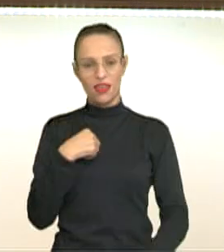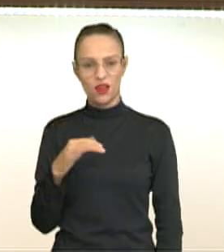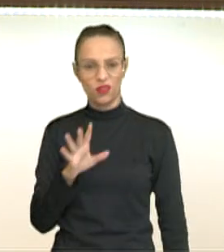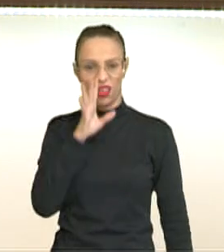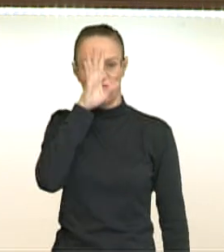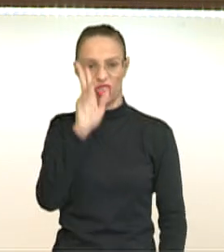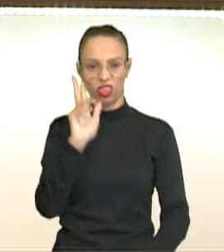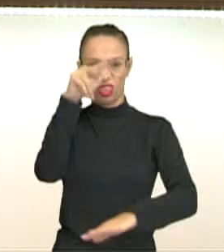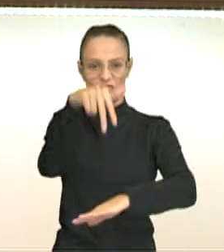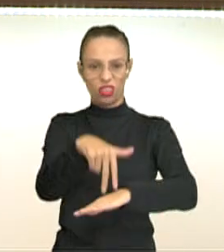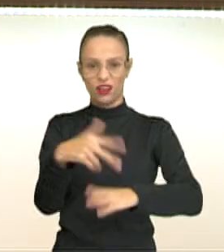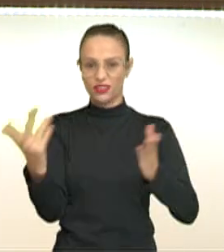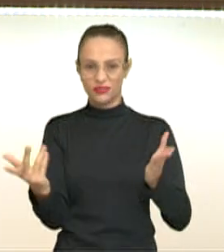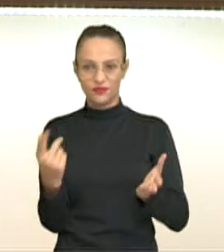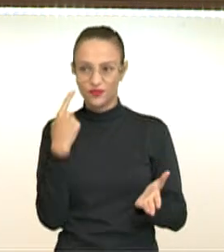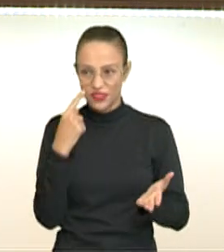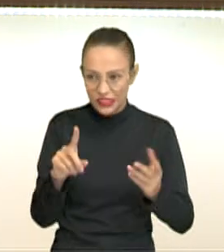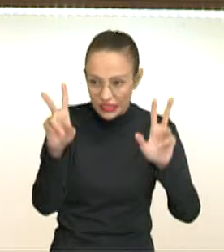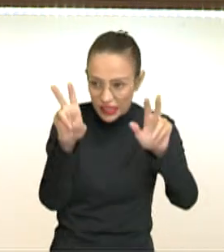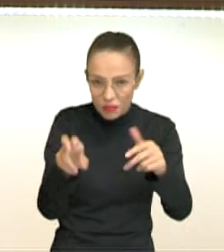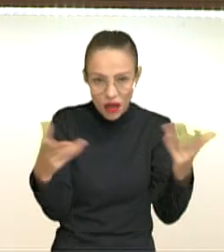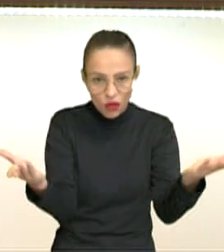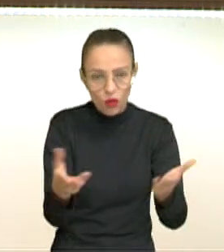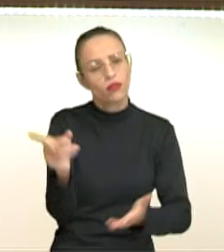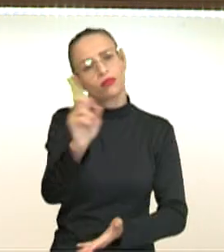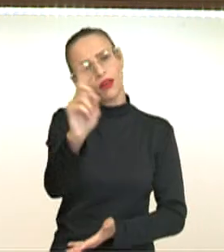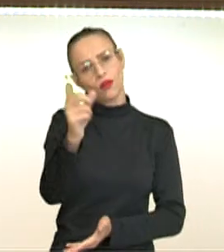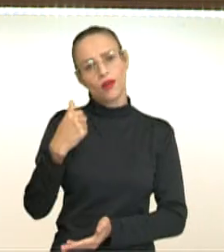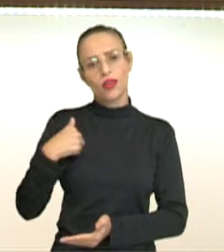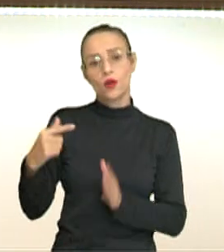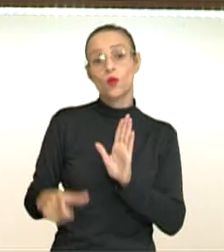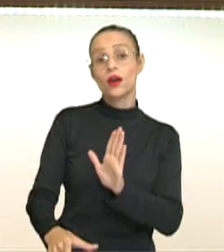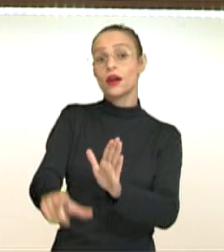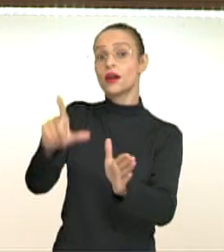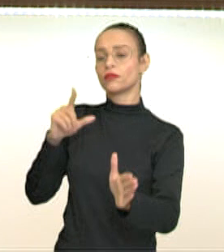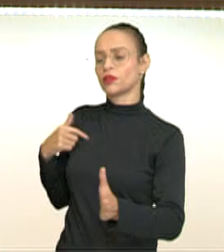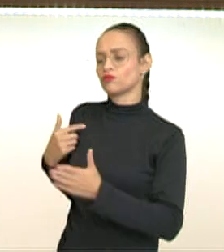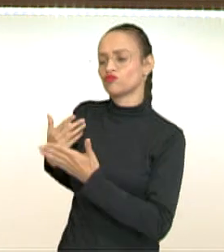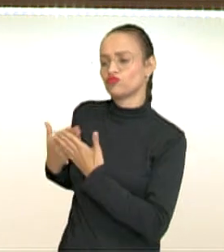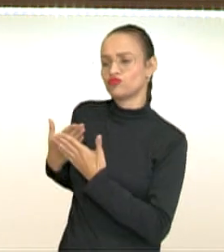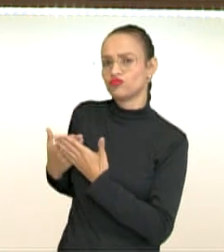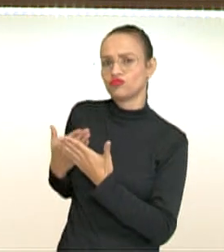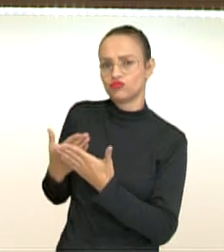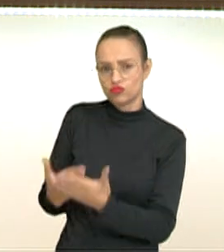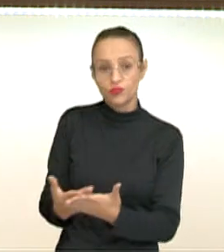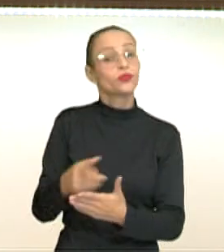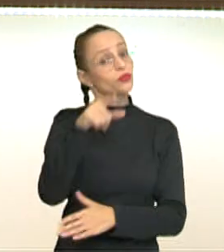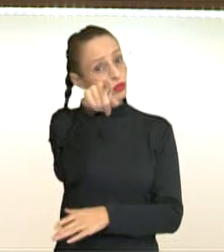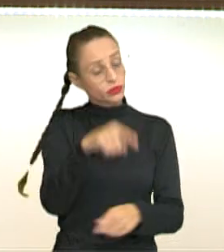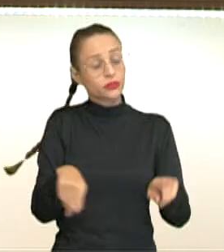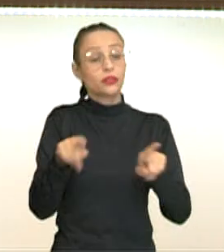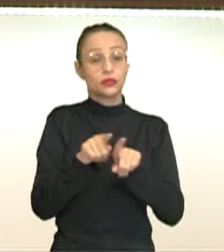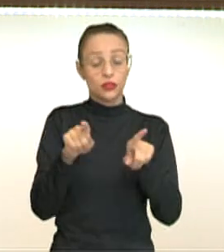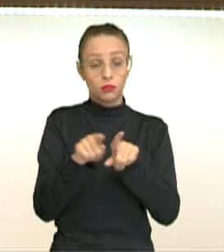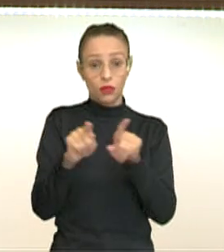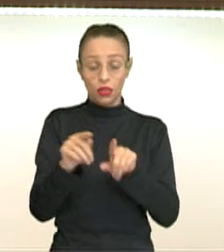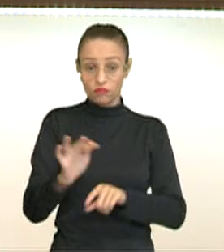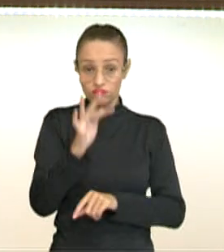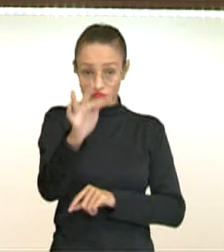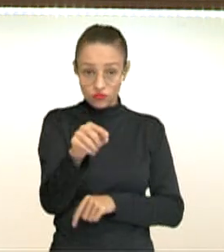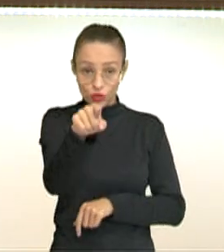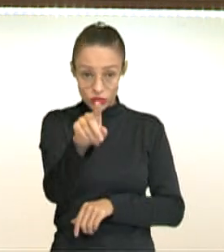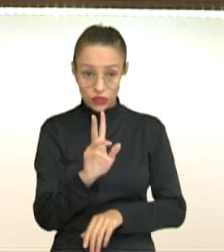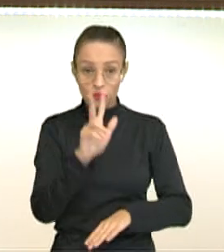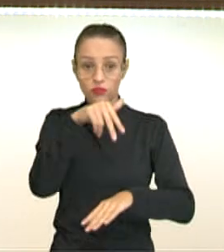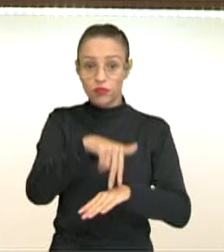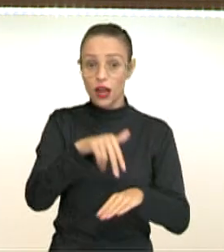cheguei aqui e descobri o tema na hora, eu já havia estudado um pouco disso. E você também, quando for fazer uma apresentação